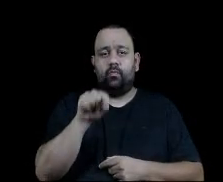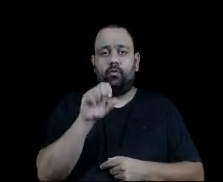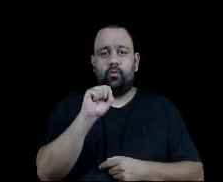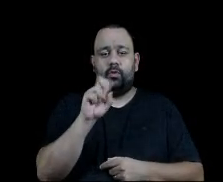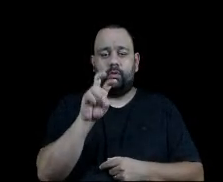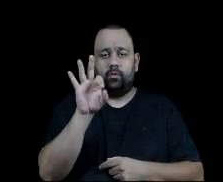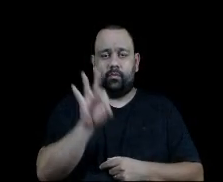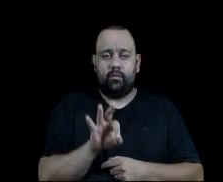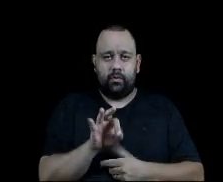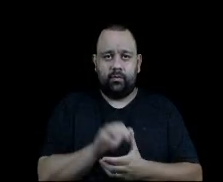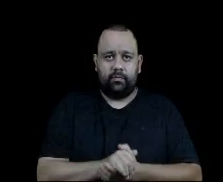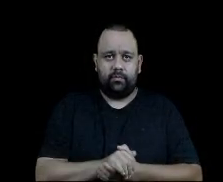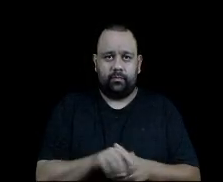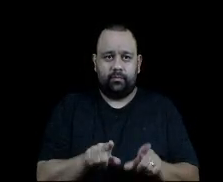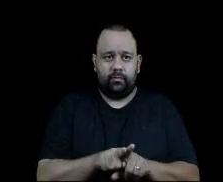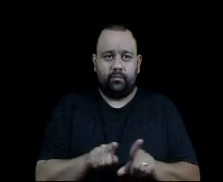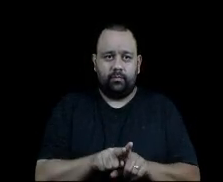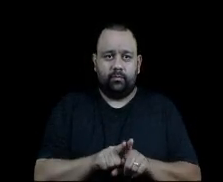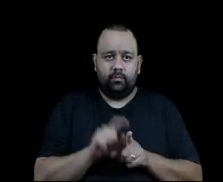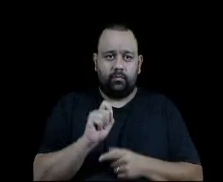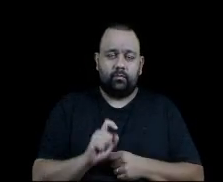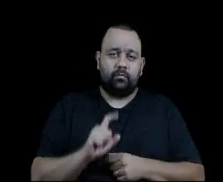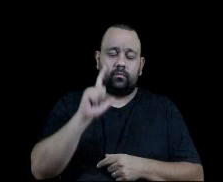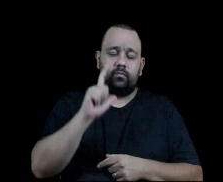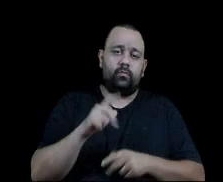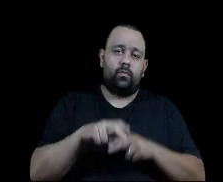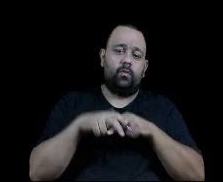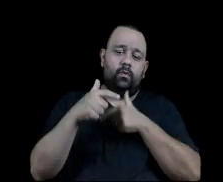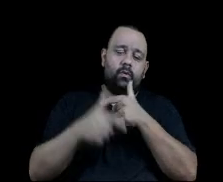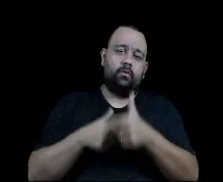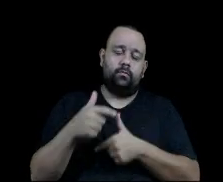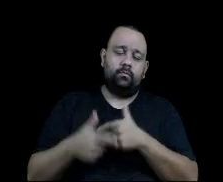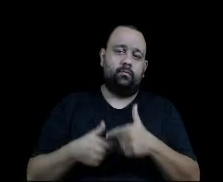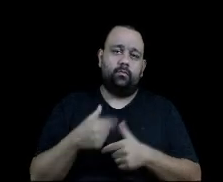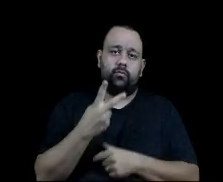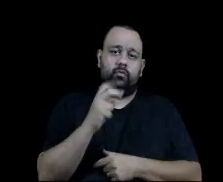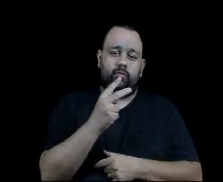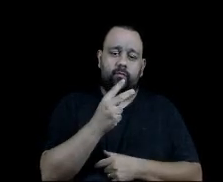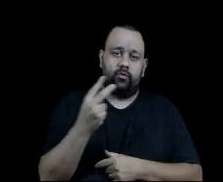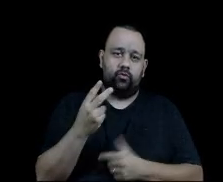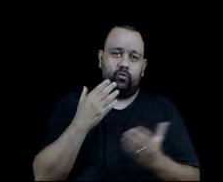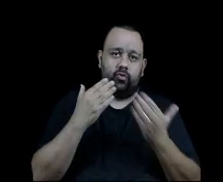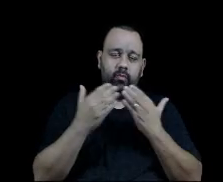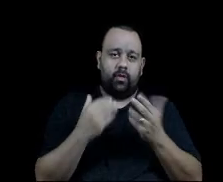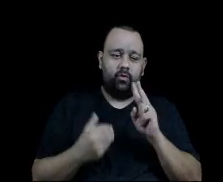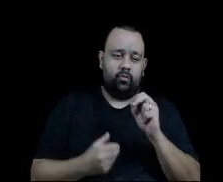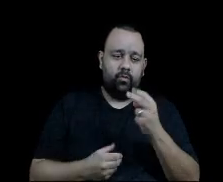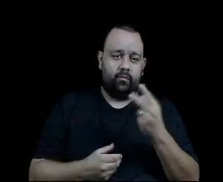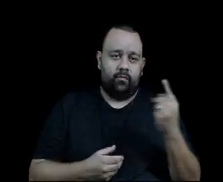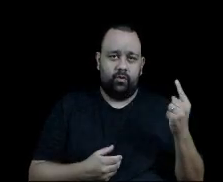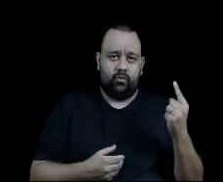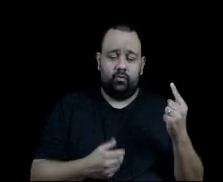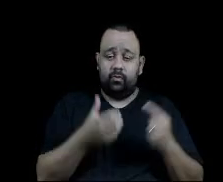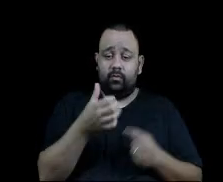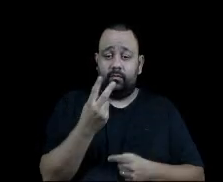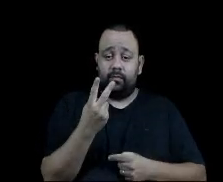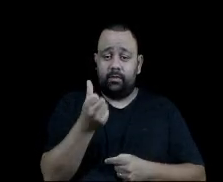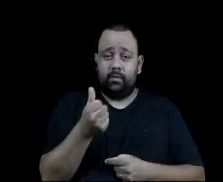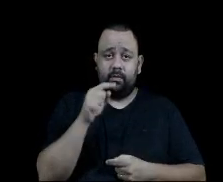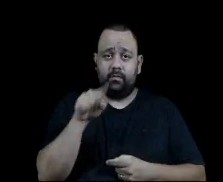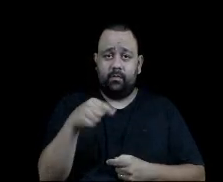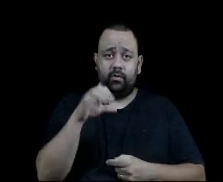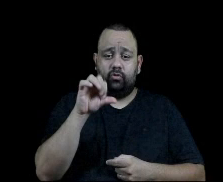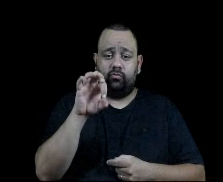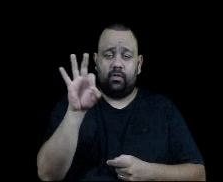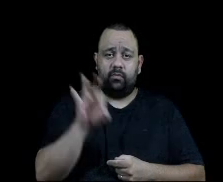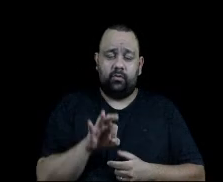de 25,85% e um aumento durante todo o exercício de 2022 comparado com 2021